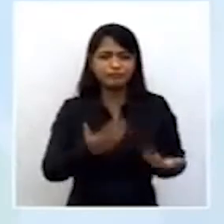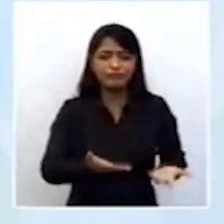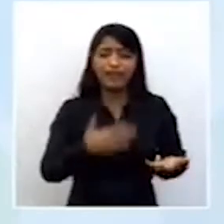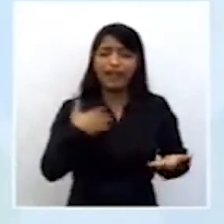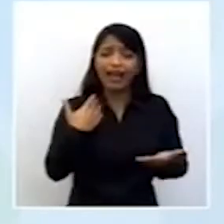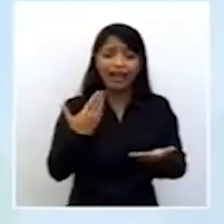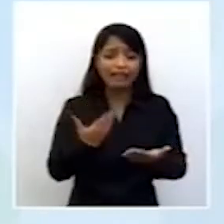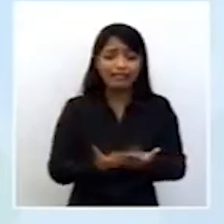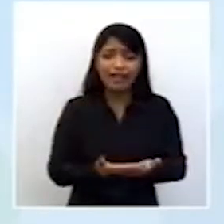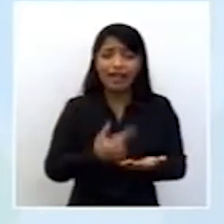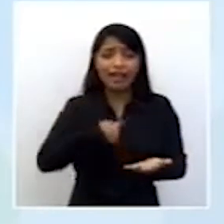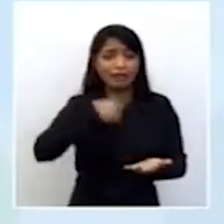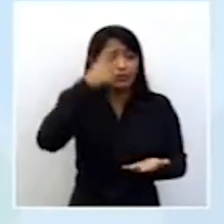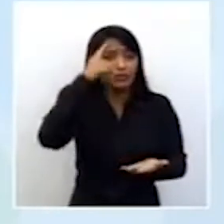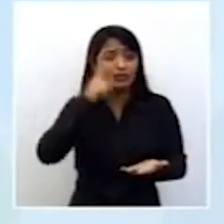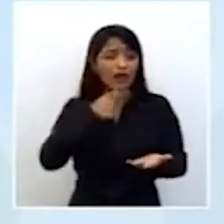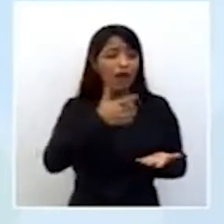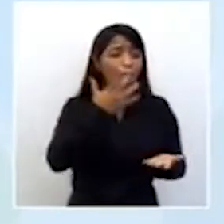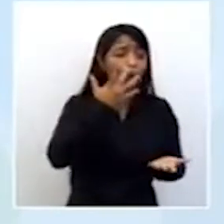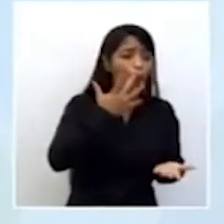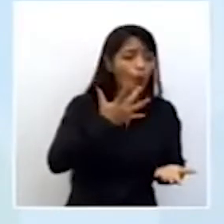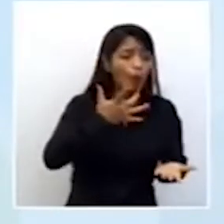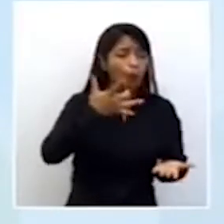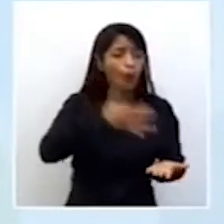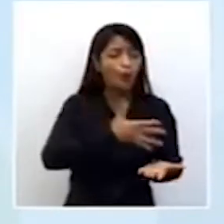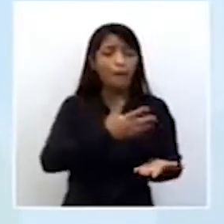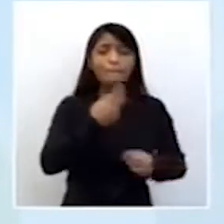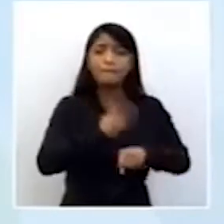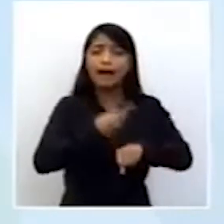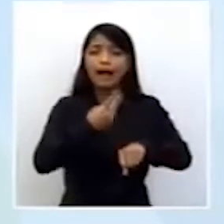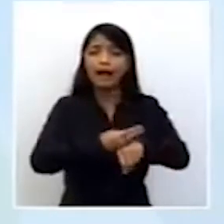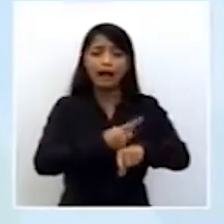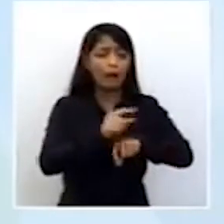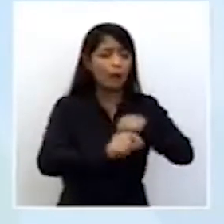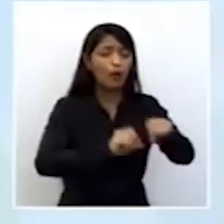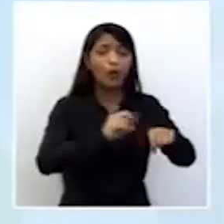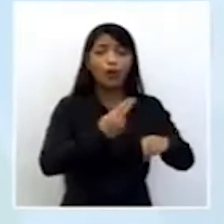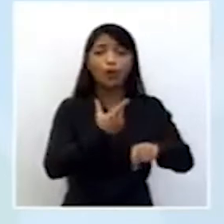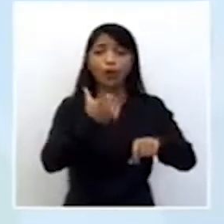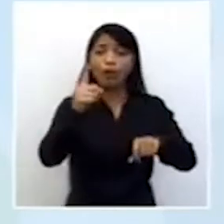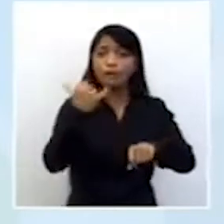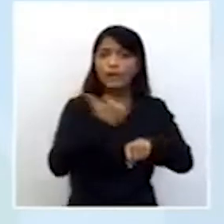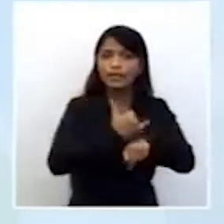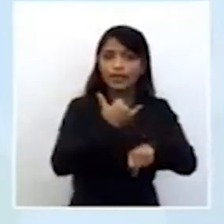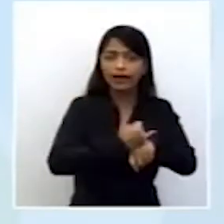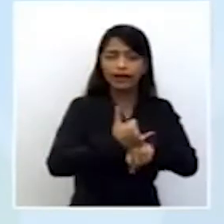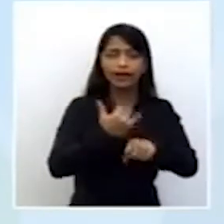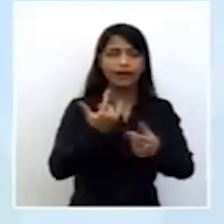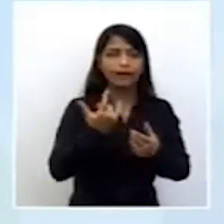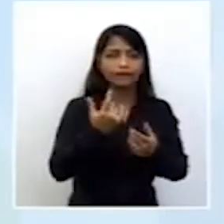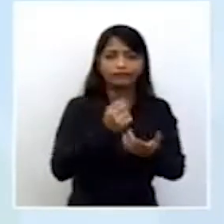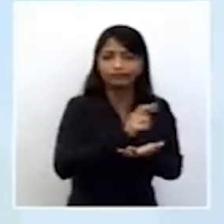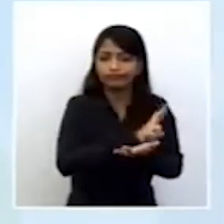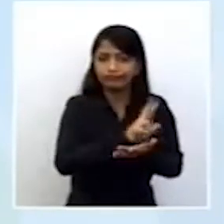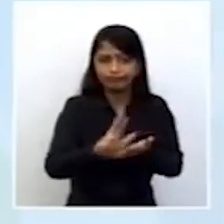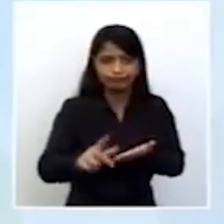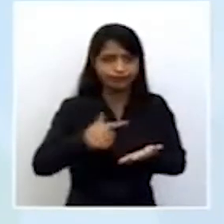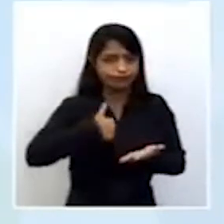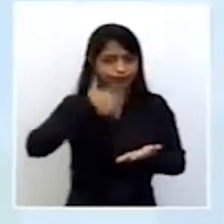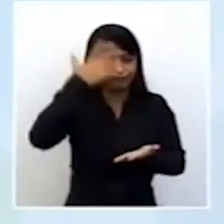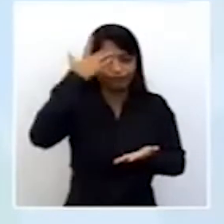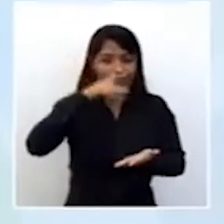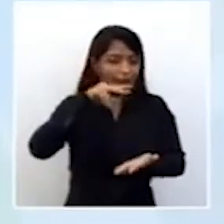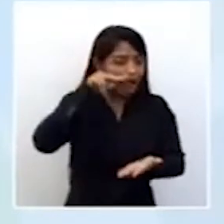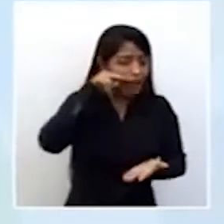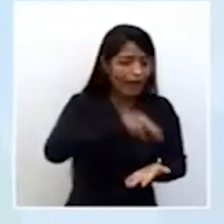podemos saber se há ouro ou prata nela, ou outra coisa de metal, ou ferro. Nem lhe a